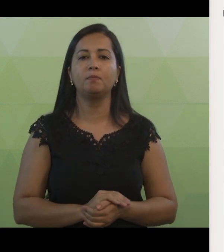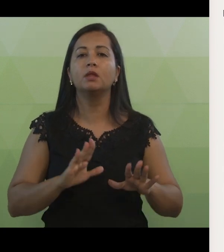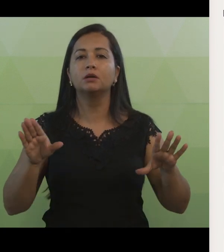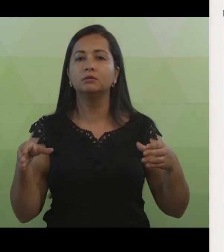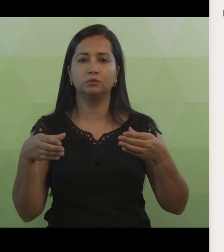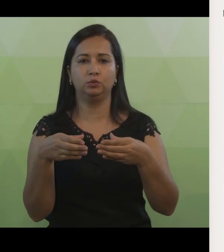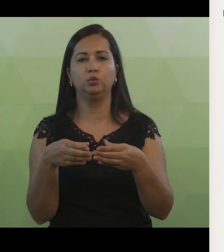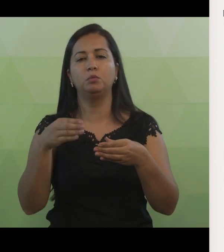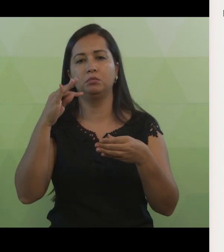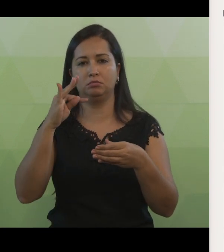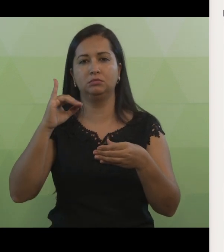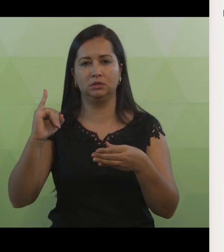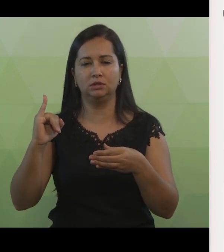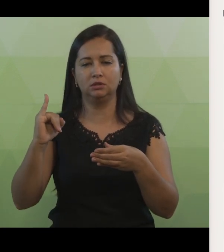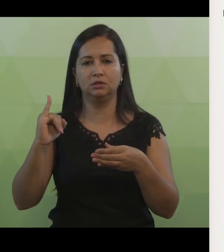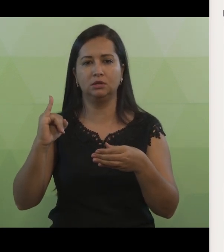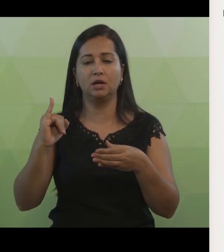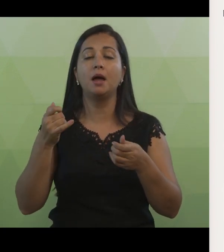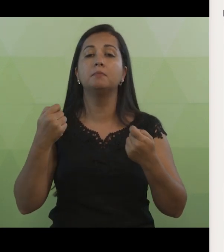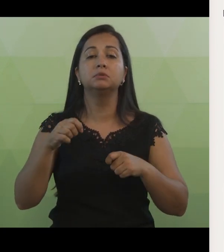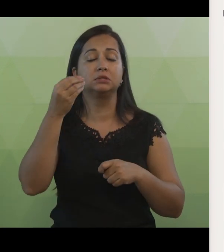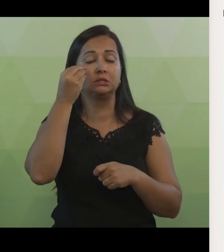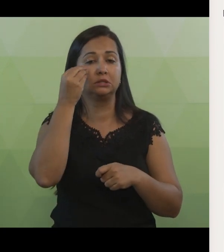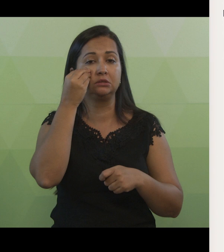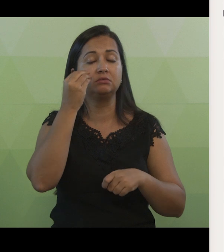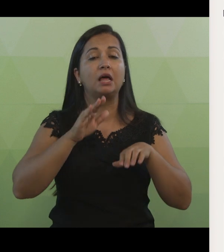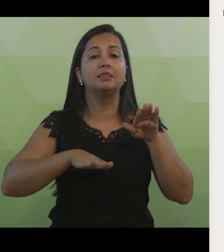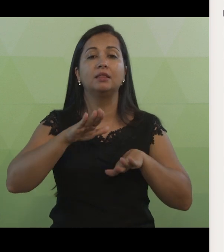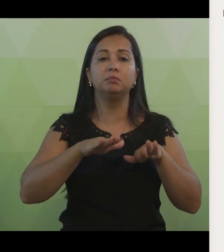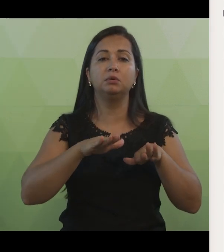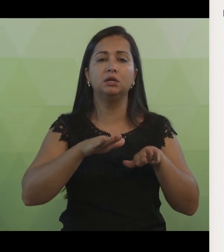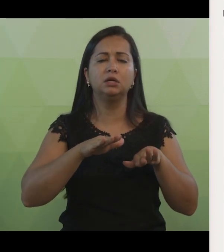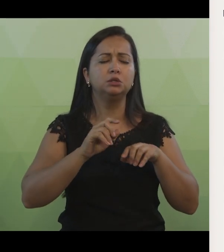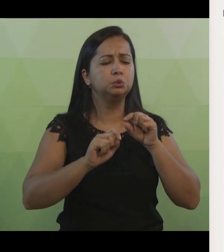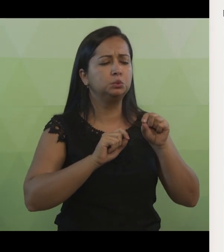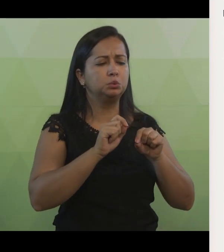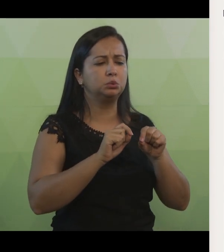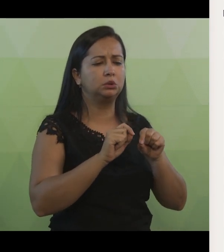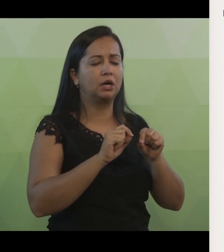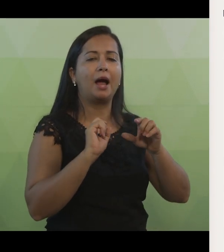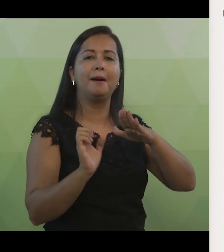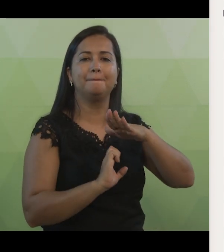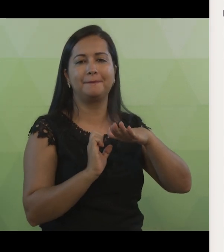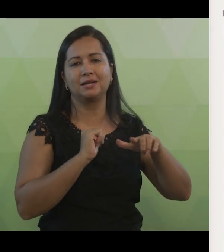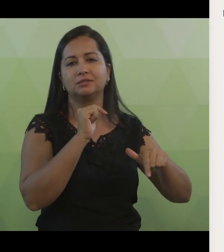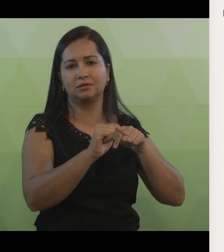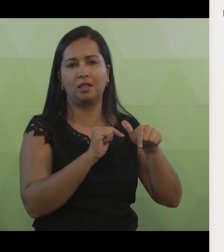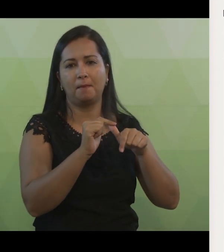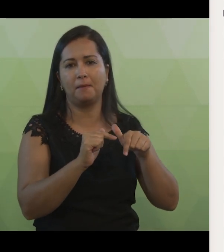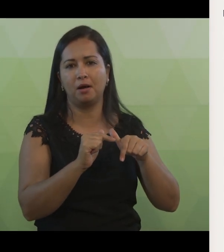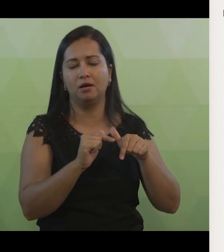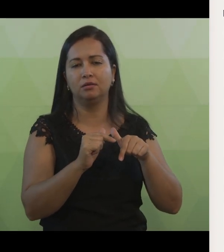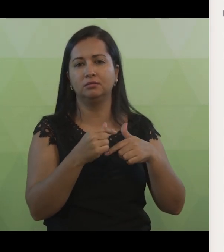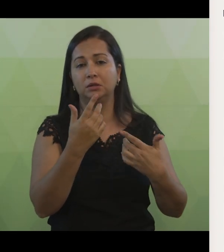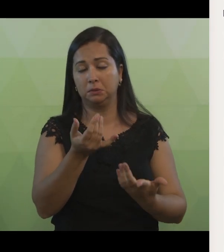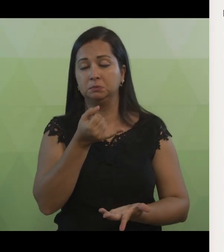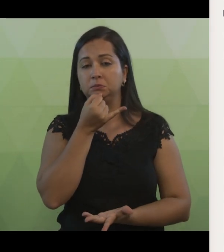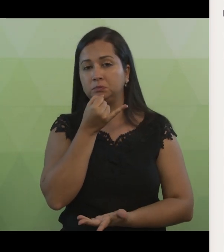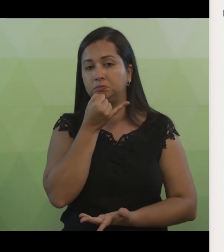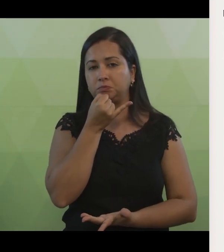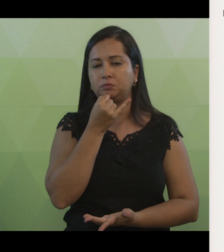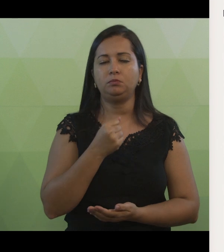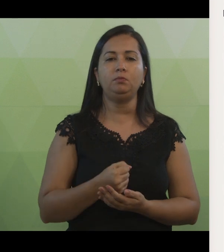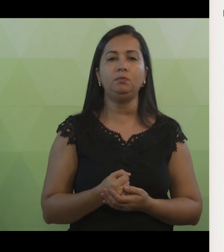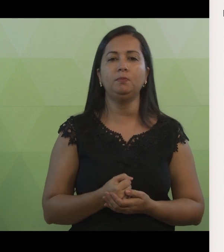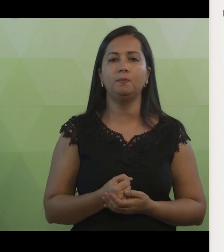de TI depende dos negócios em que a empresa atua. Isso deve estar bem detalhado no planejamento. Como exemplo de perfil da equipe